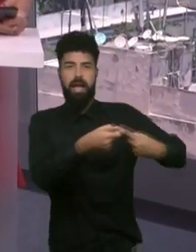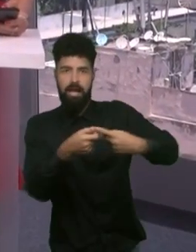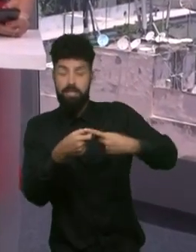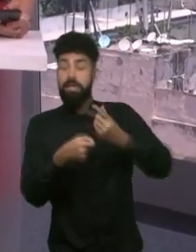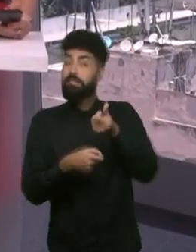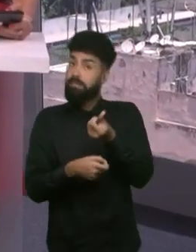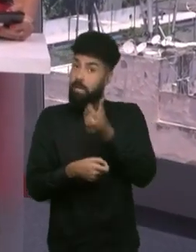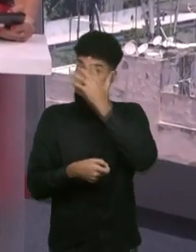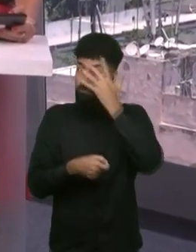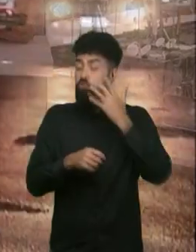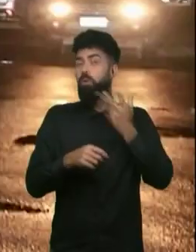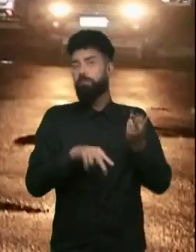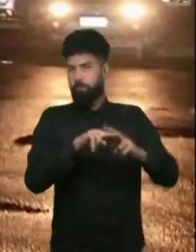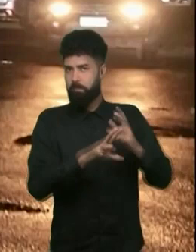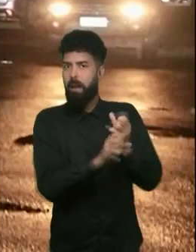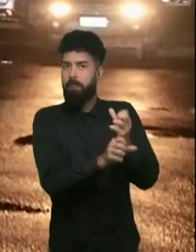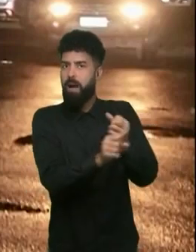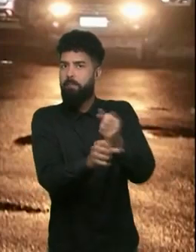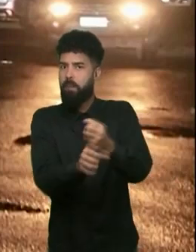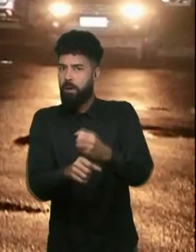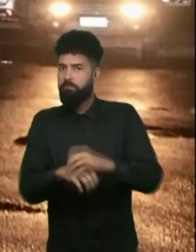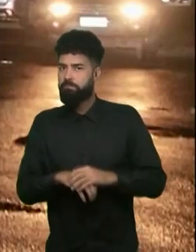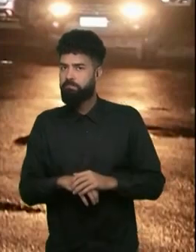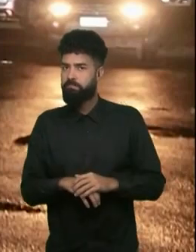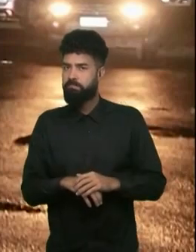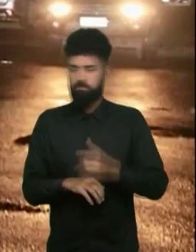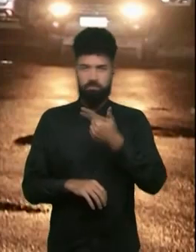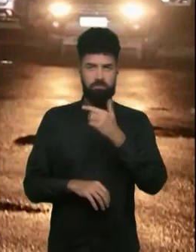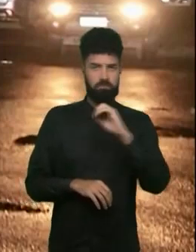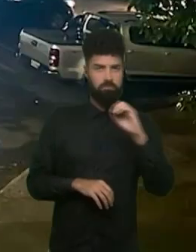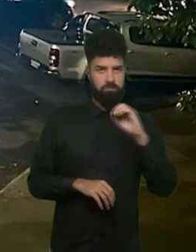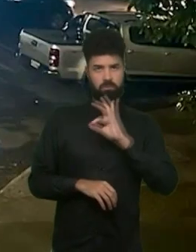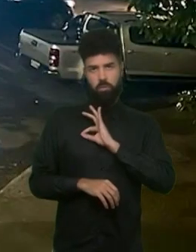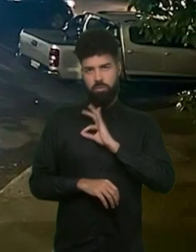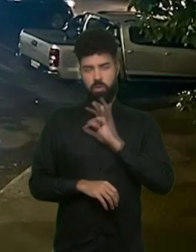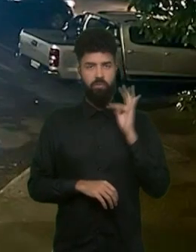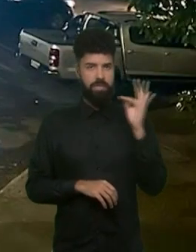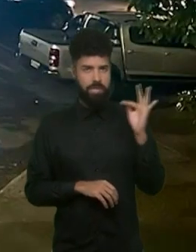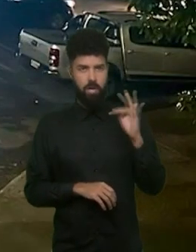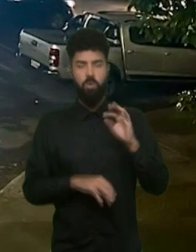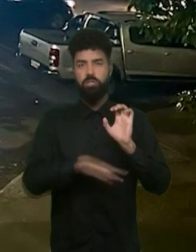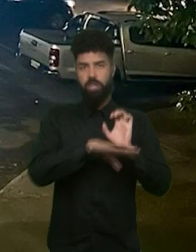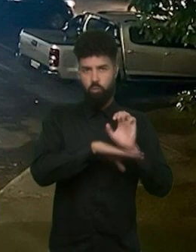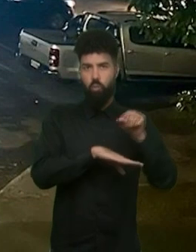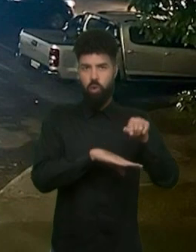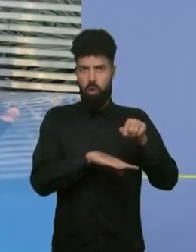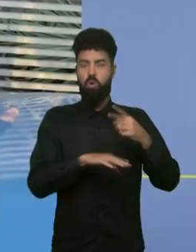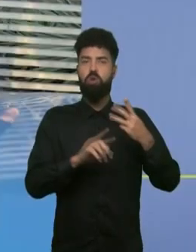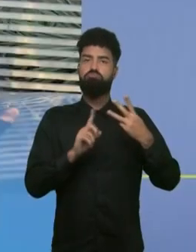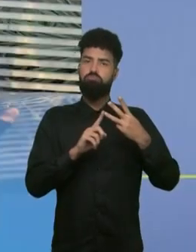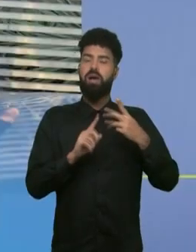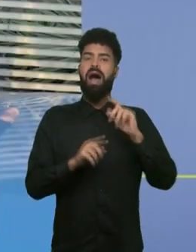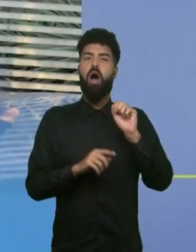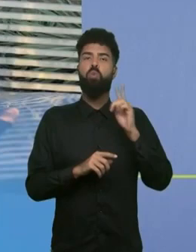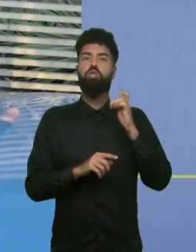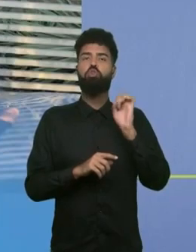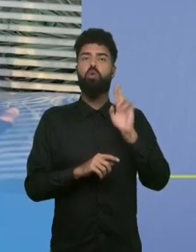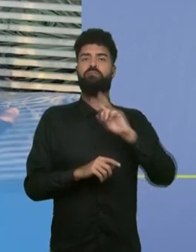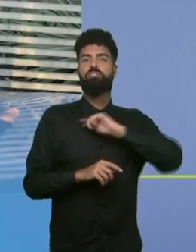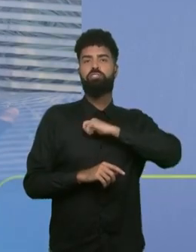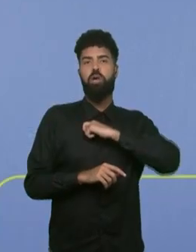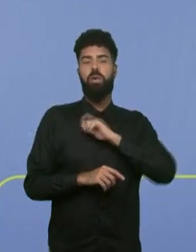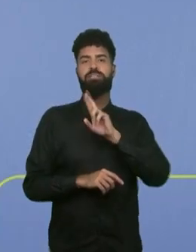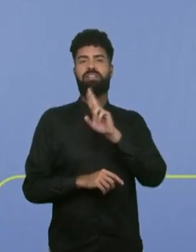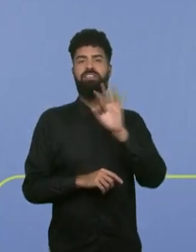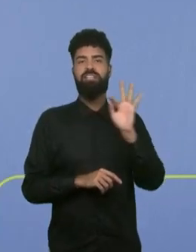foram presas. Cerca de 200 policiais federais e estaduais, acompanhados por auditores fiscais da Receita